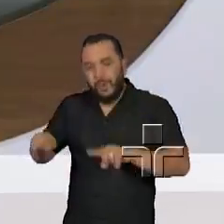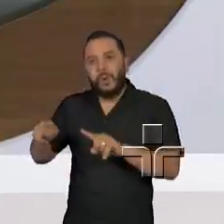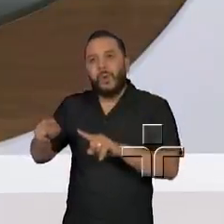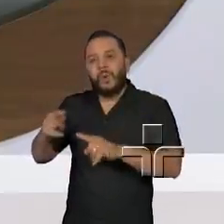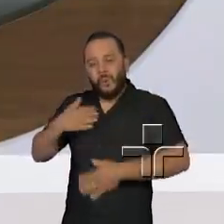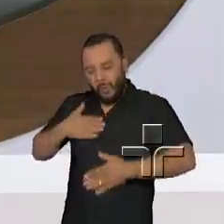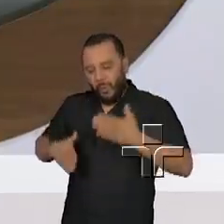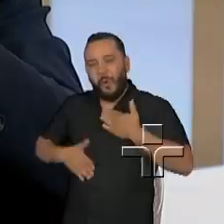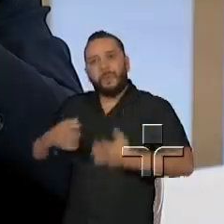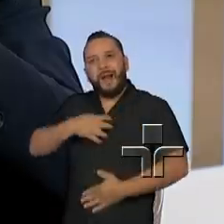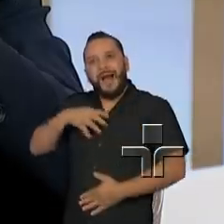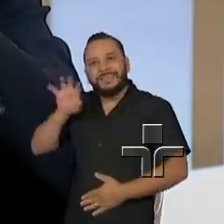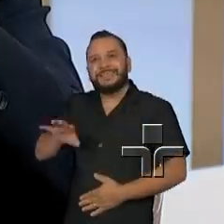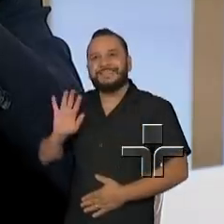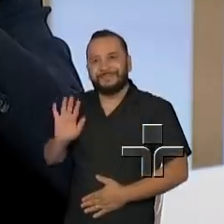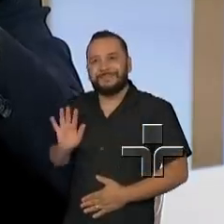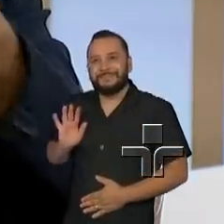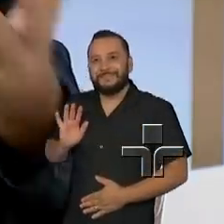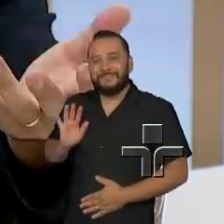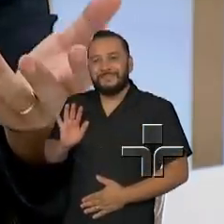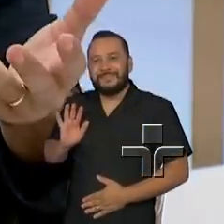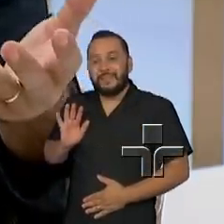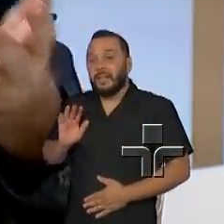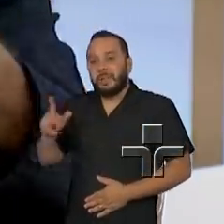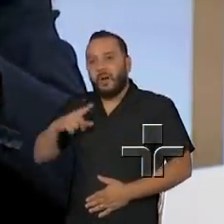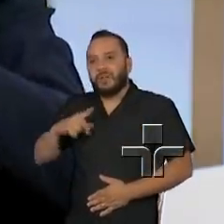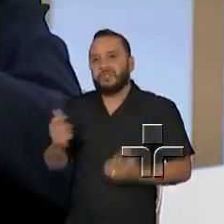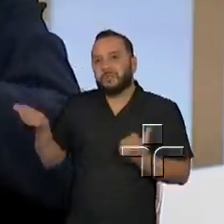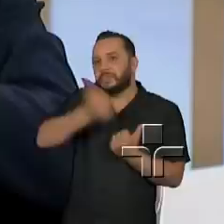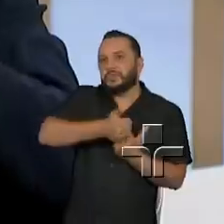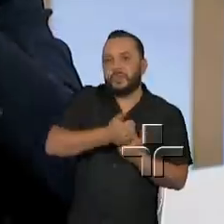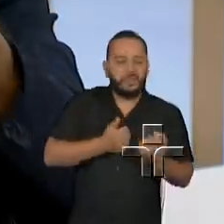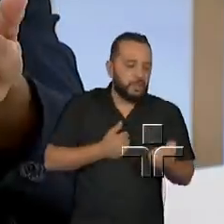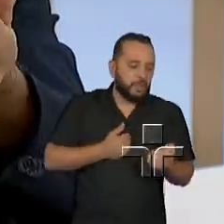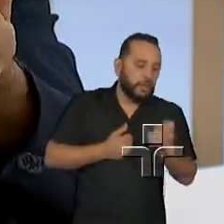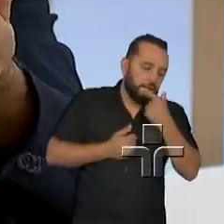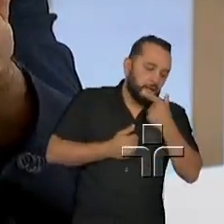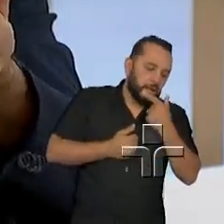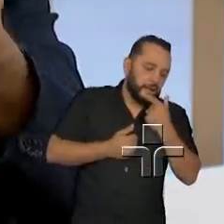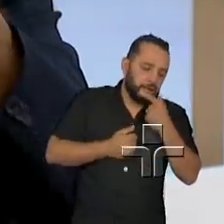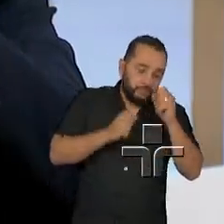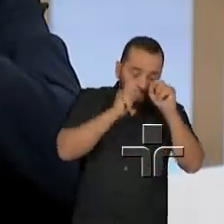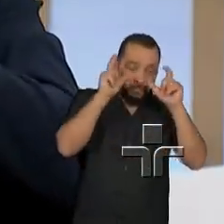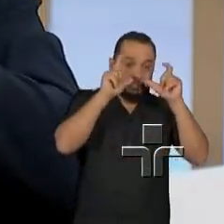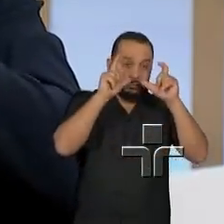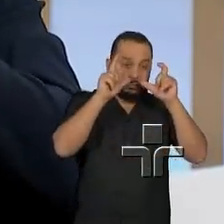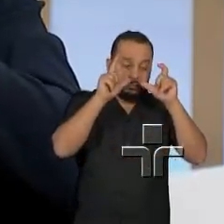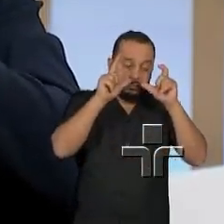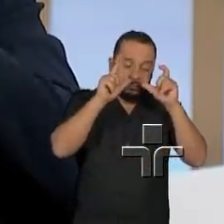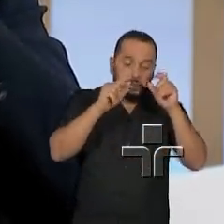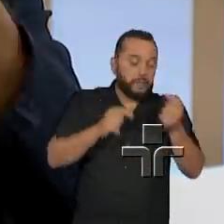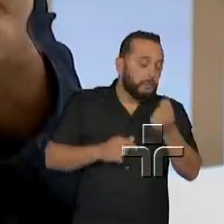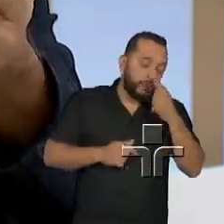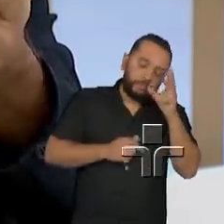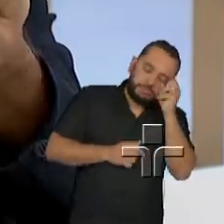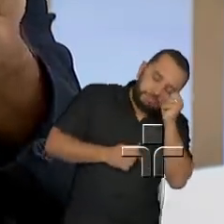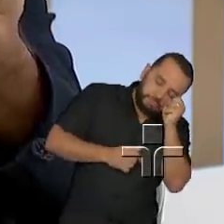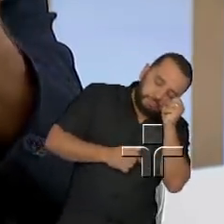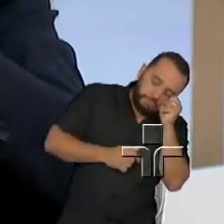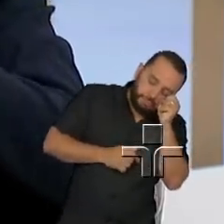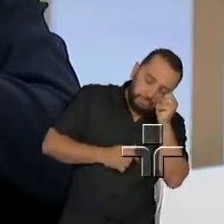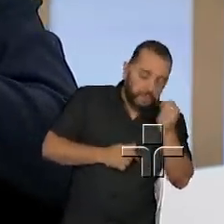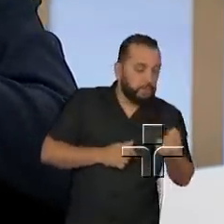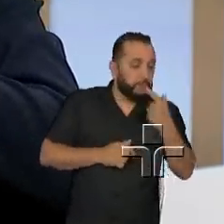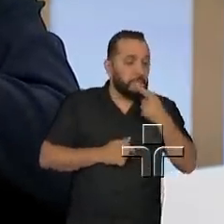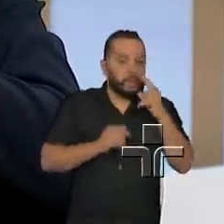estamos trocando isso por uma medicalização, então tem a pílula para dormir, tem a pílula para acordar. Tem a pílula para poder trabalhar, tem a pílula para concentrar, tem a